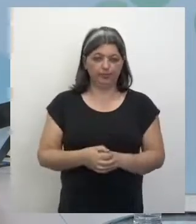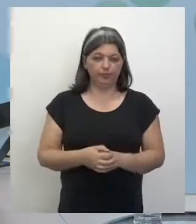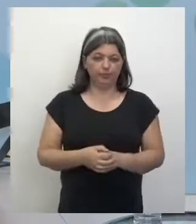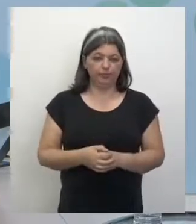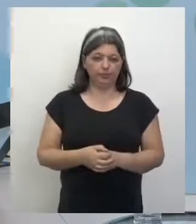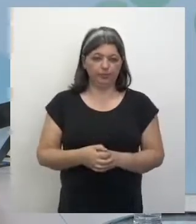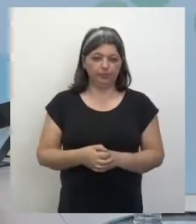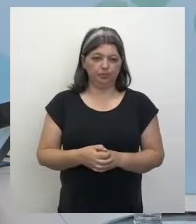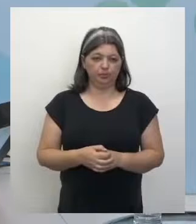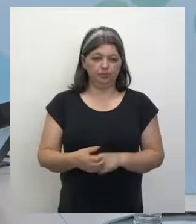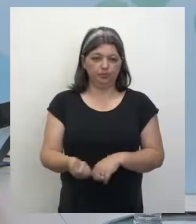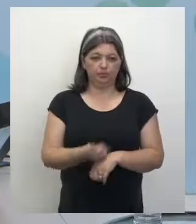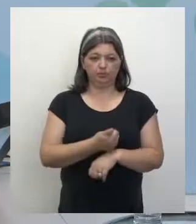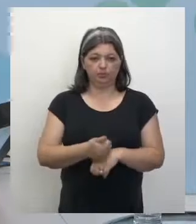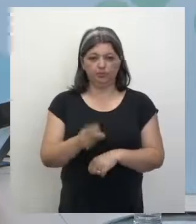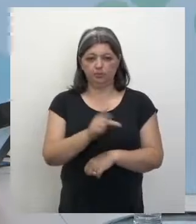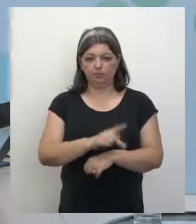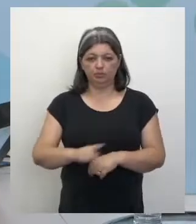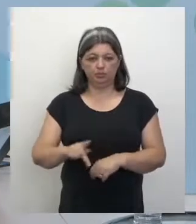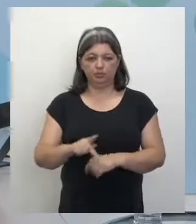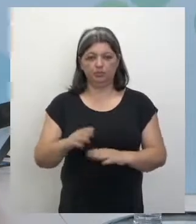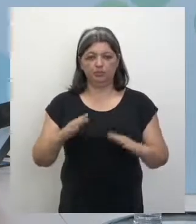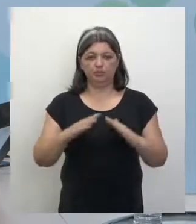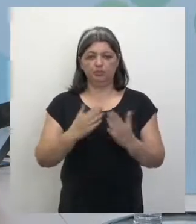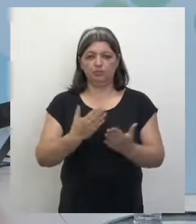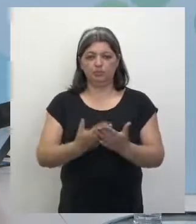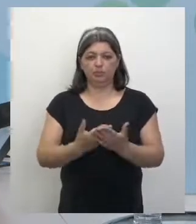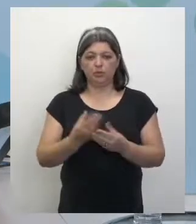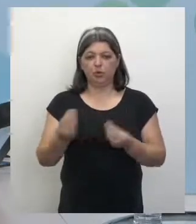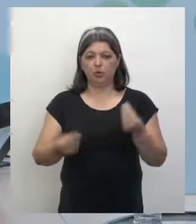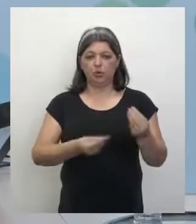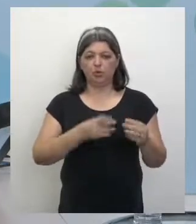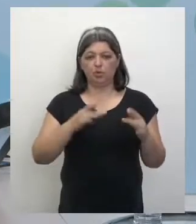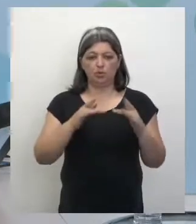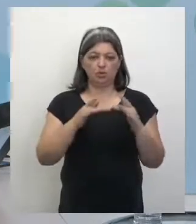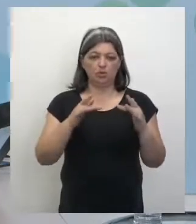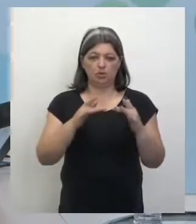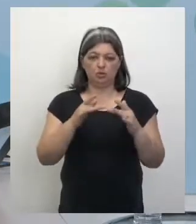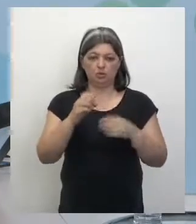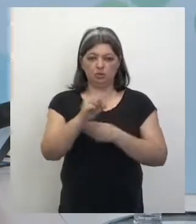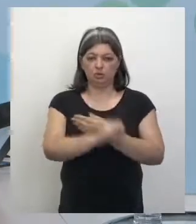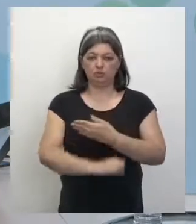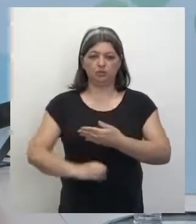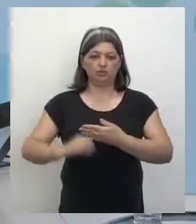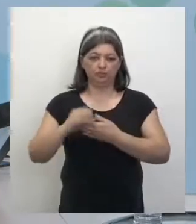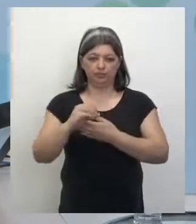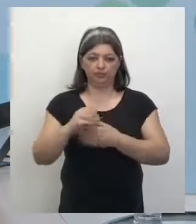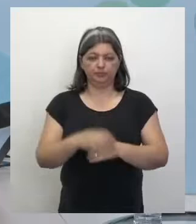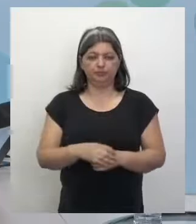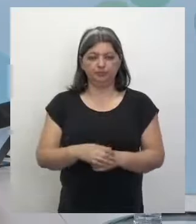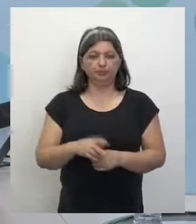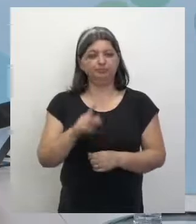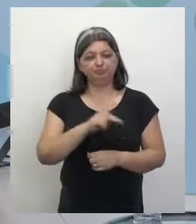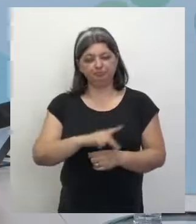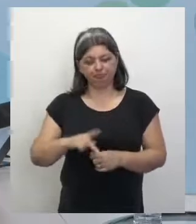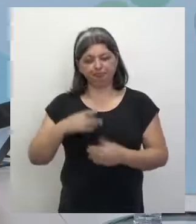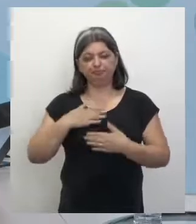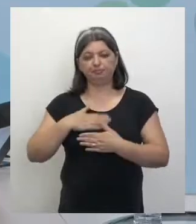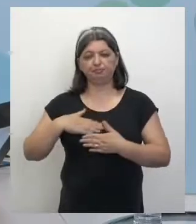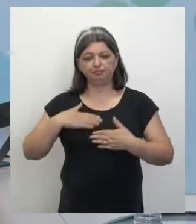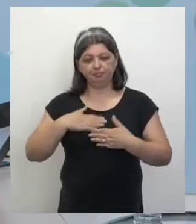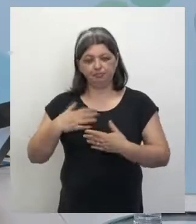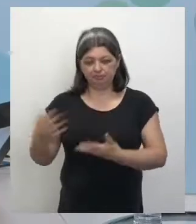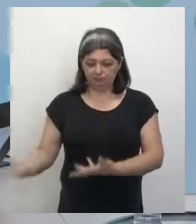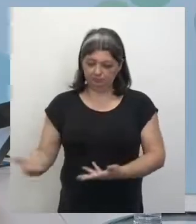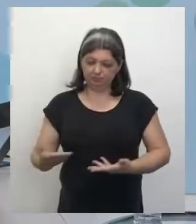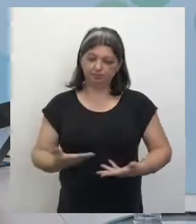como professor na sua escola e como ele entrou em contato com o Centro de Mídias, tá certo? Professor Marcelo, muito prazer em